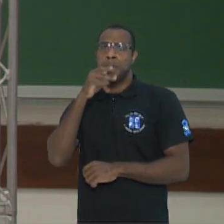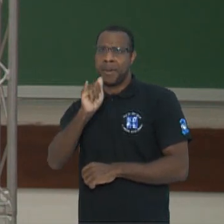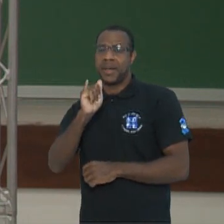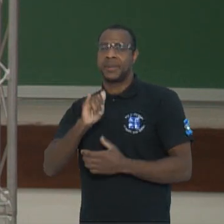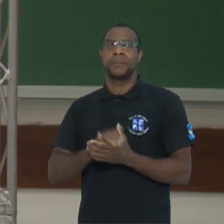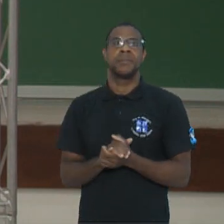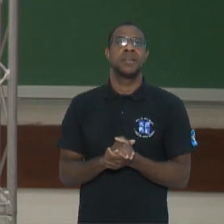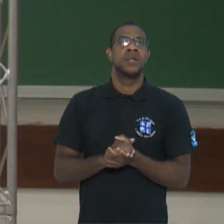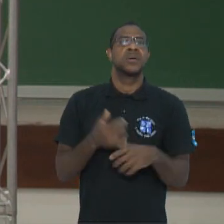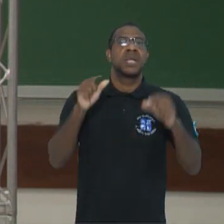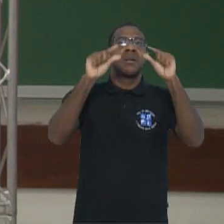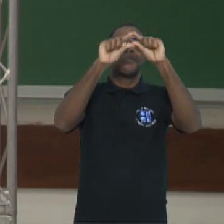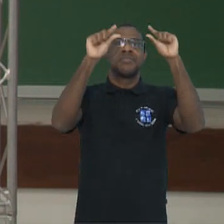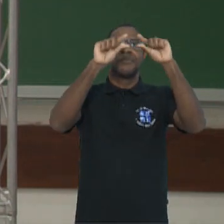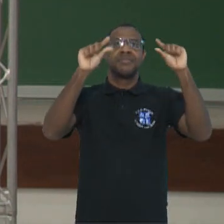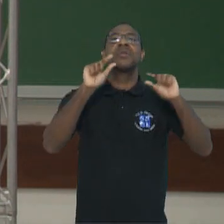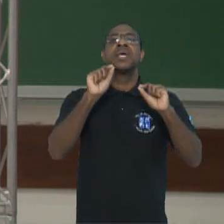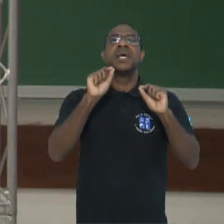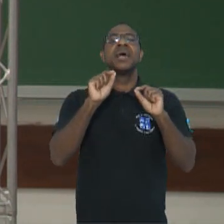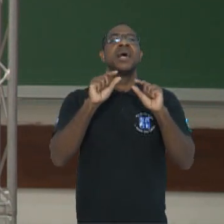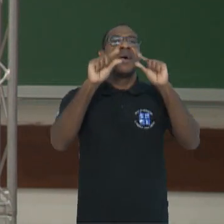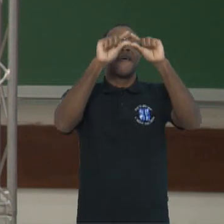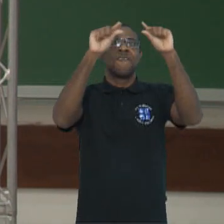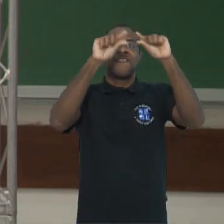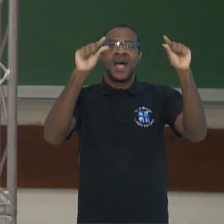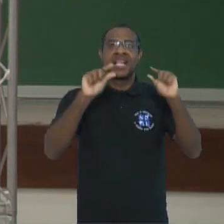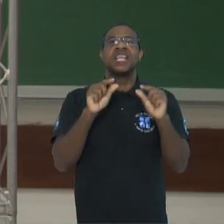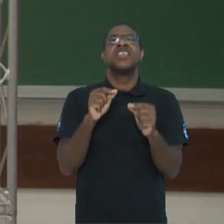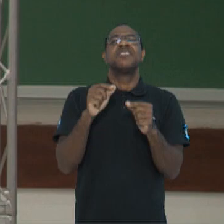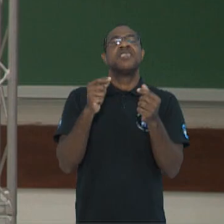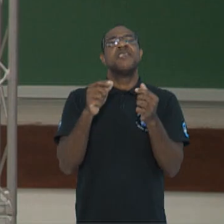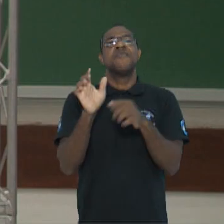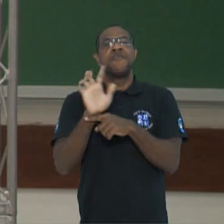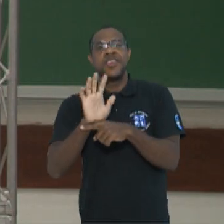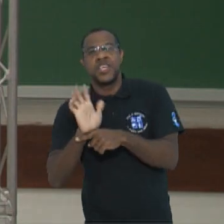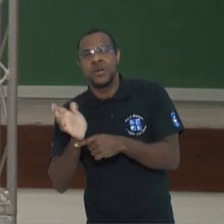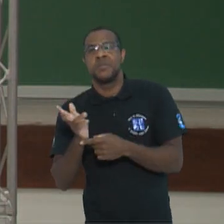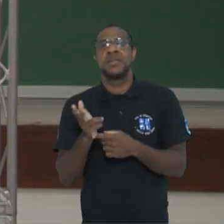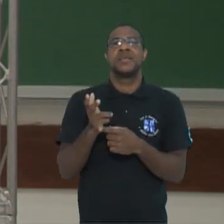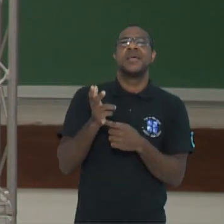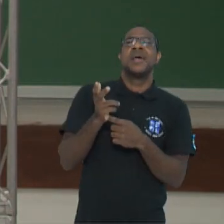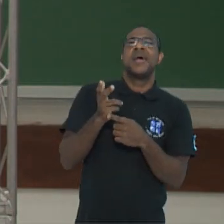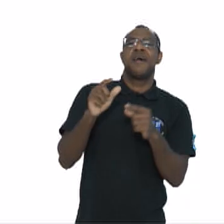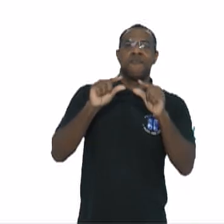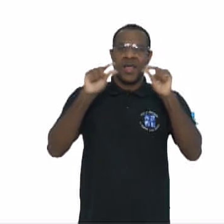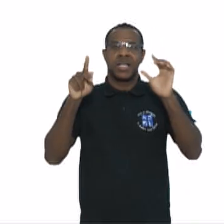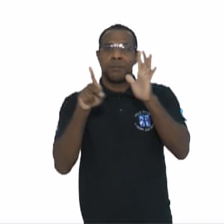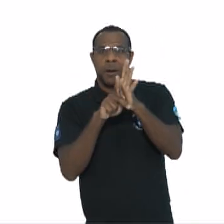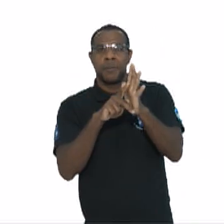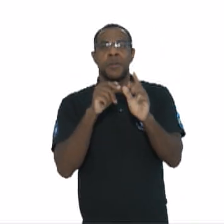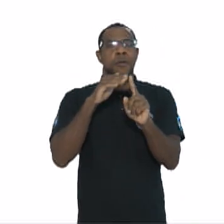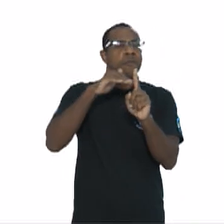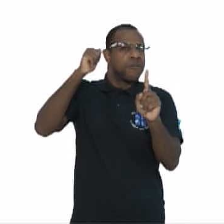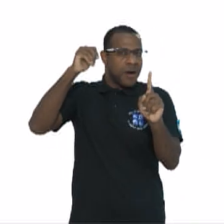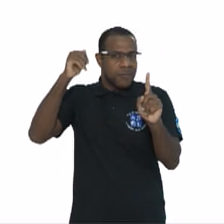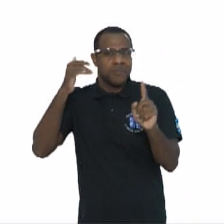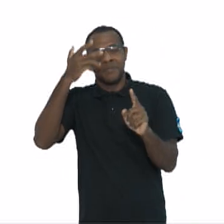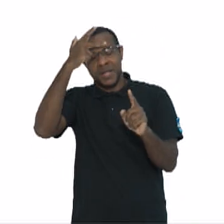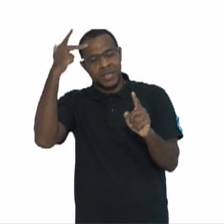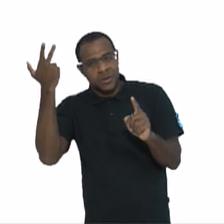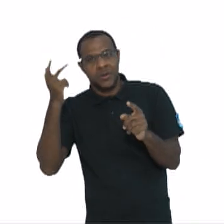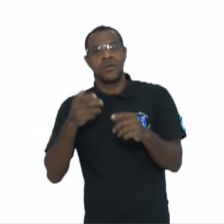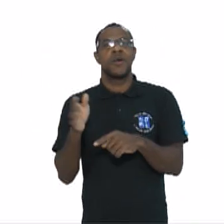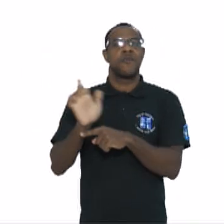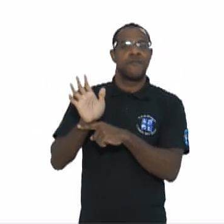citações de pessoas realmente falando. Então, embaixo nós temos Darth Vader, o vilão de